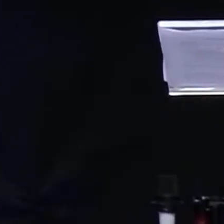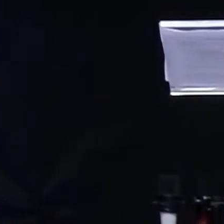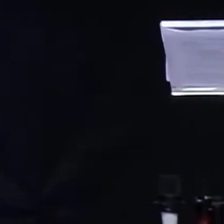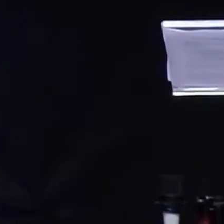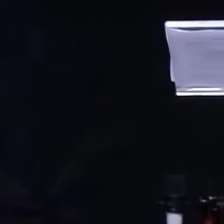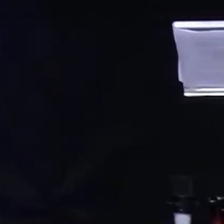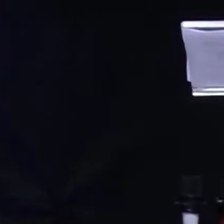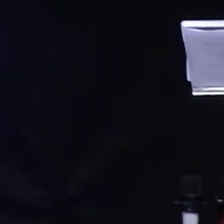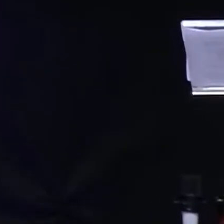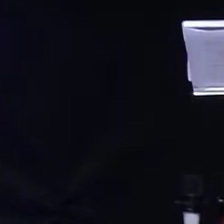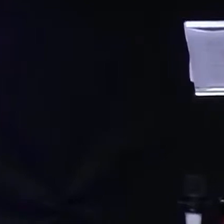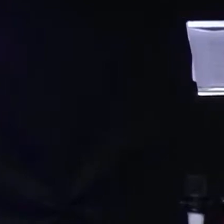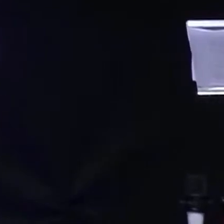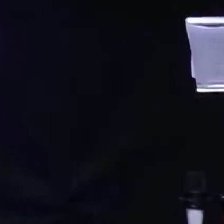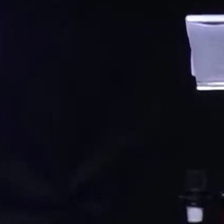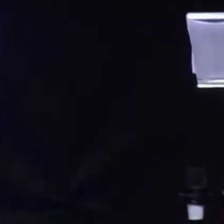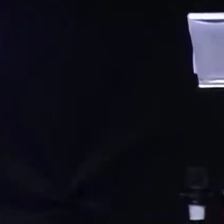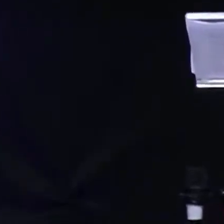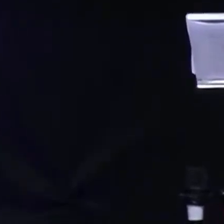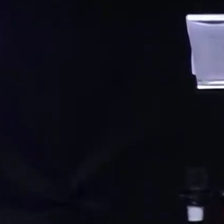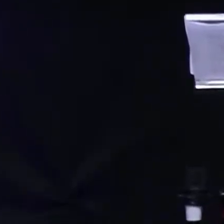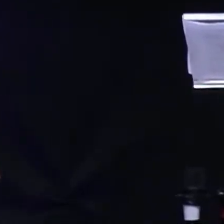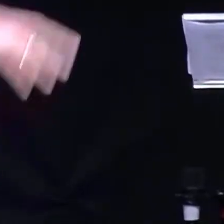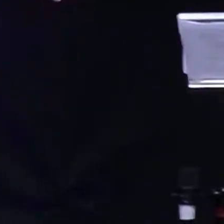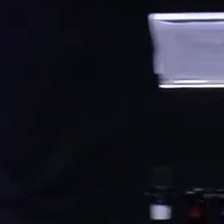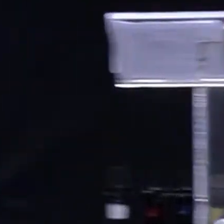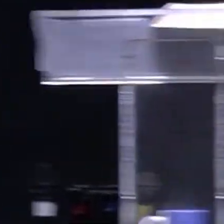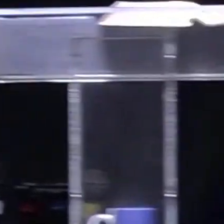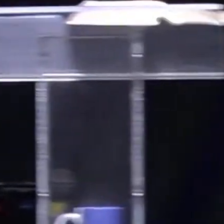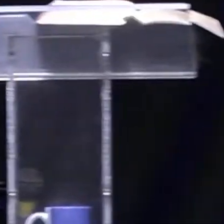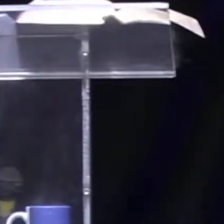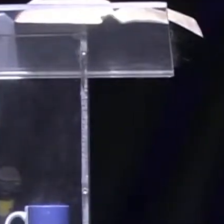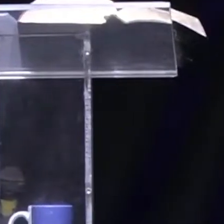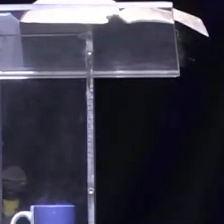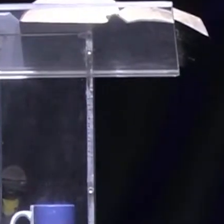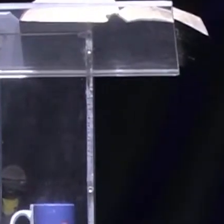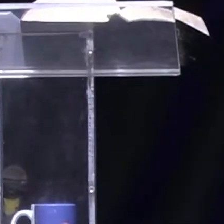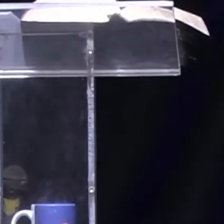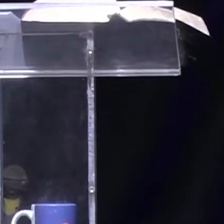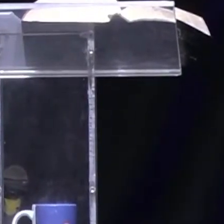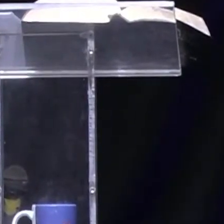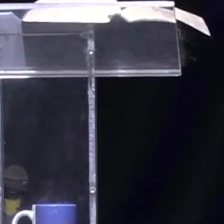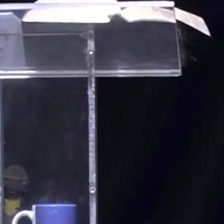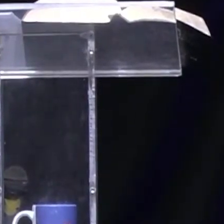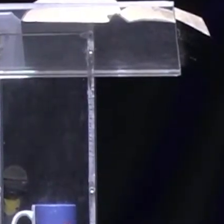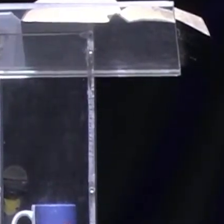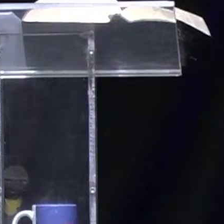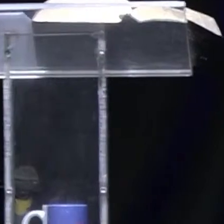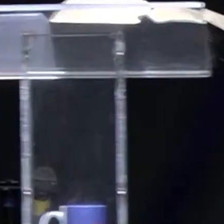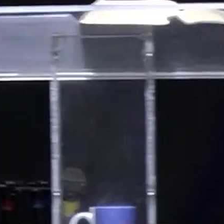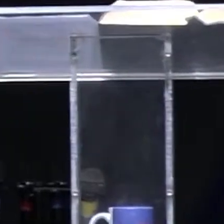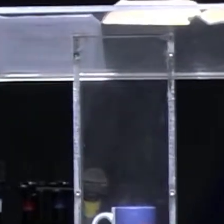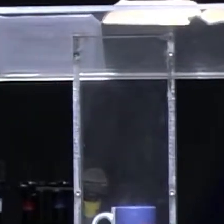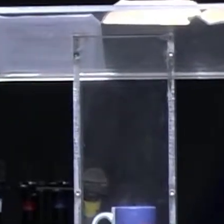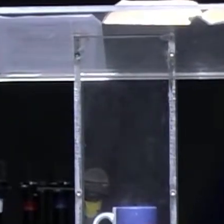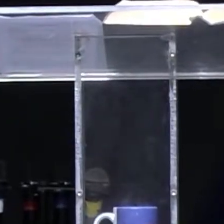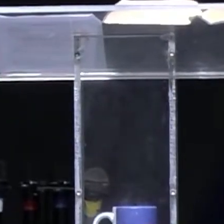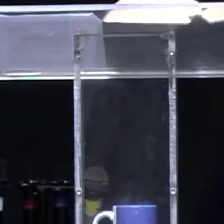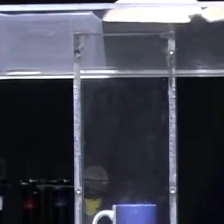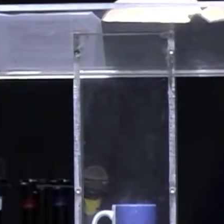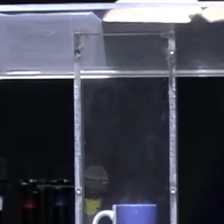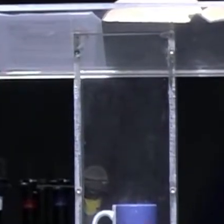nós fomos disciplinados por nossos pais. Às vezes alguns exageraram, erraram. Mas não é porque um